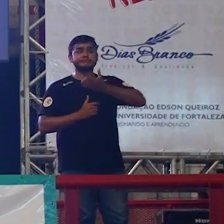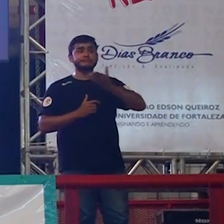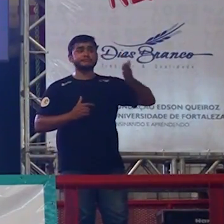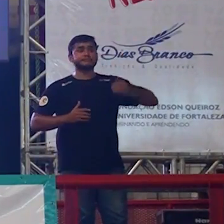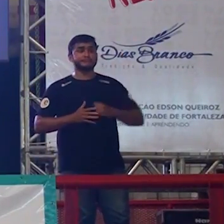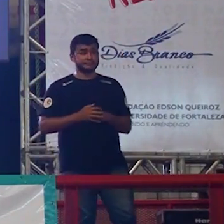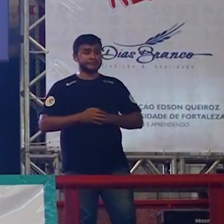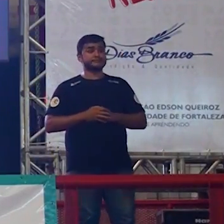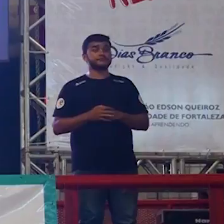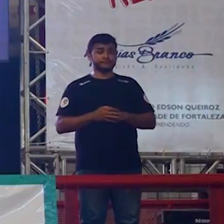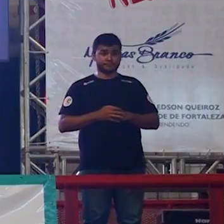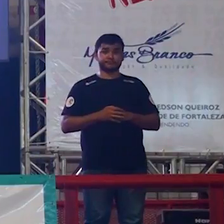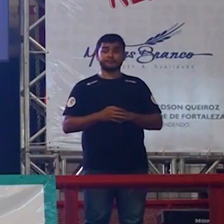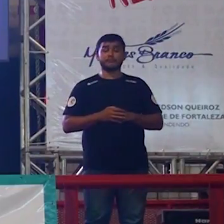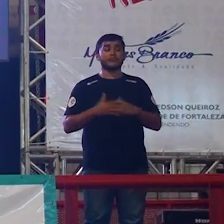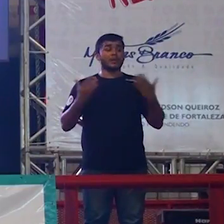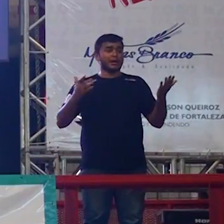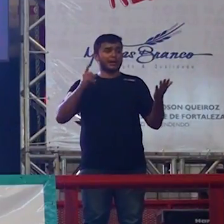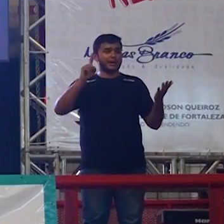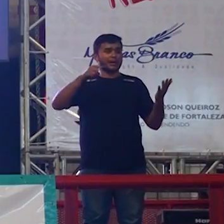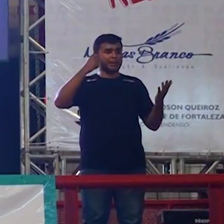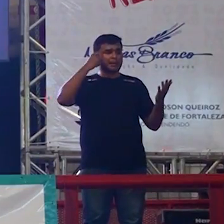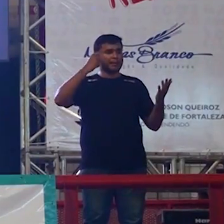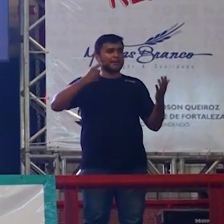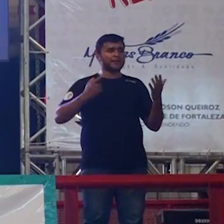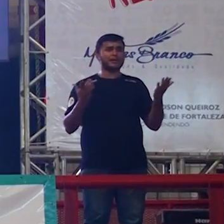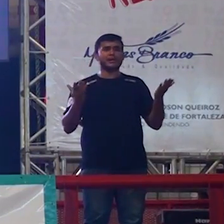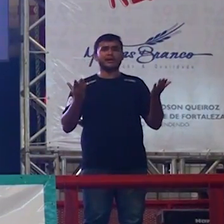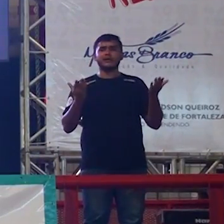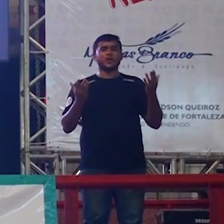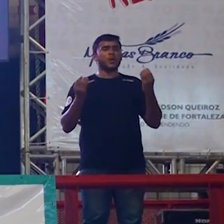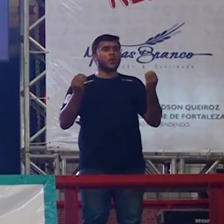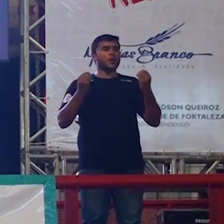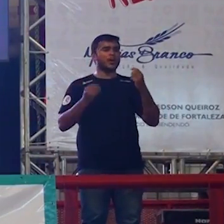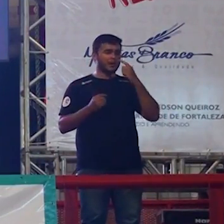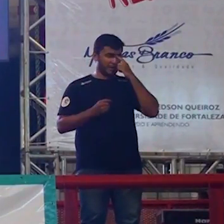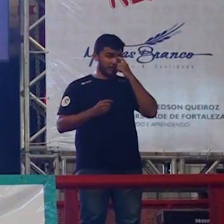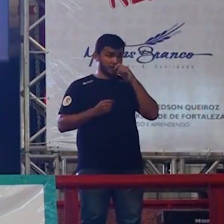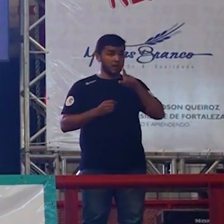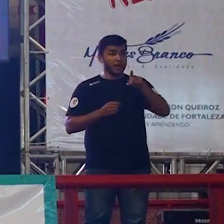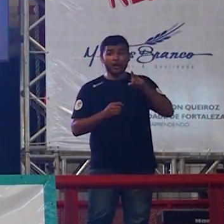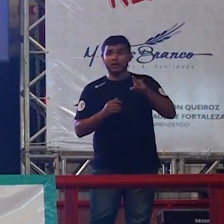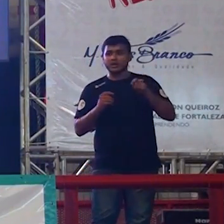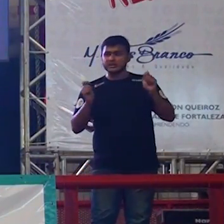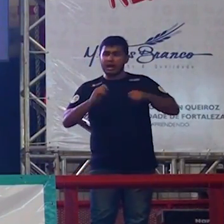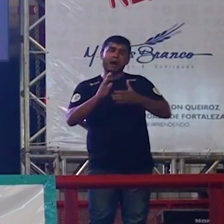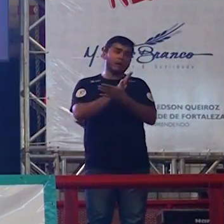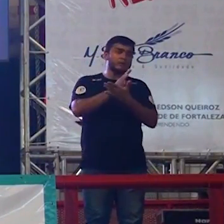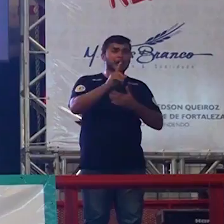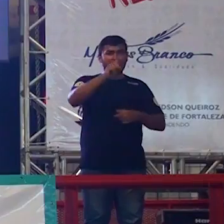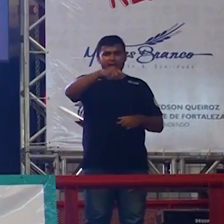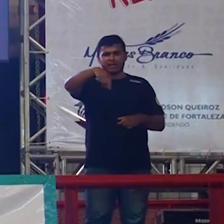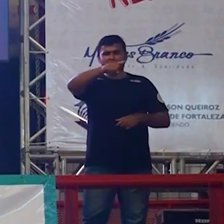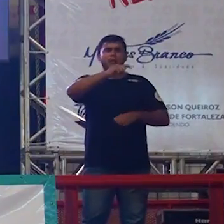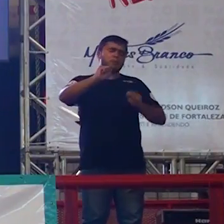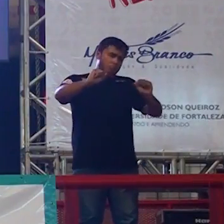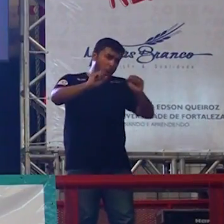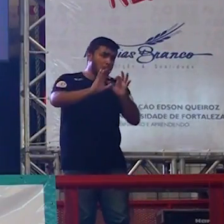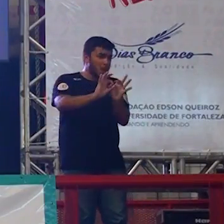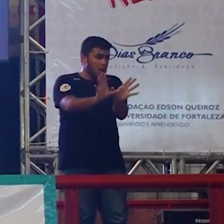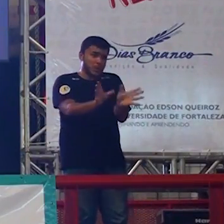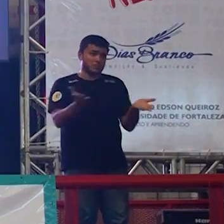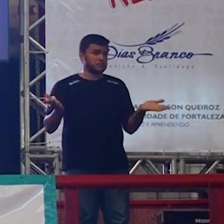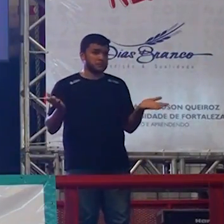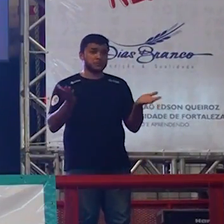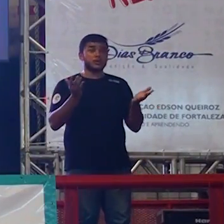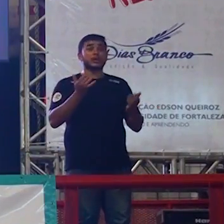a mão. Ok, pois deixa eu lhe responder. Posso estudar ouvindo música? Pode.